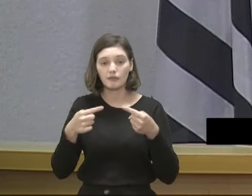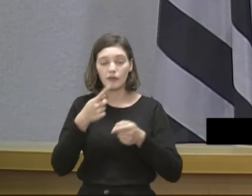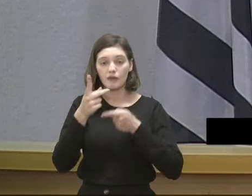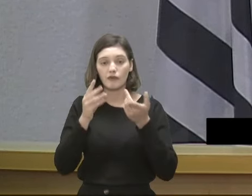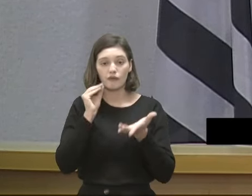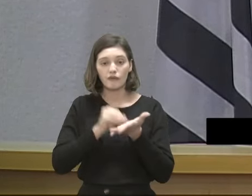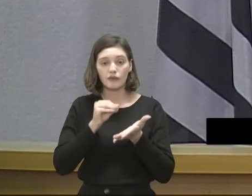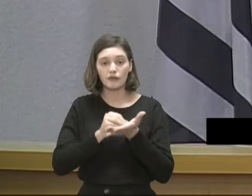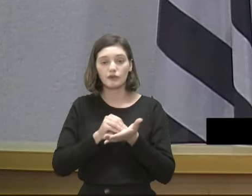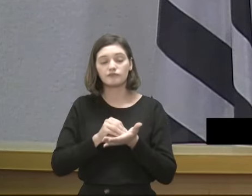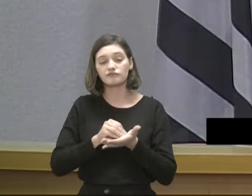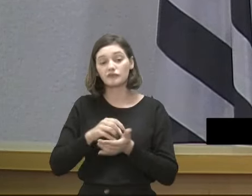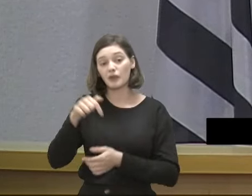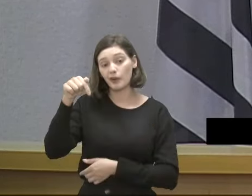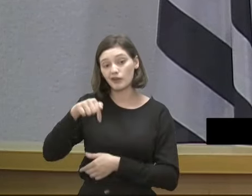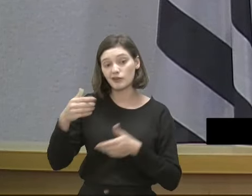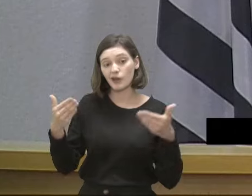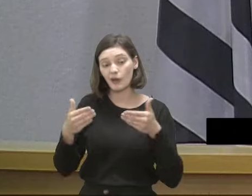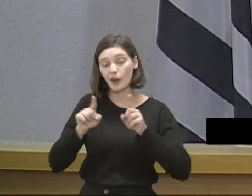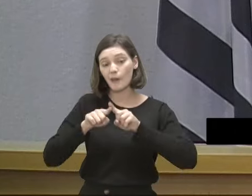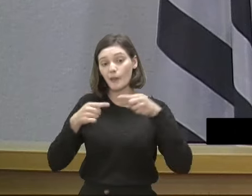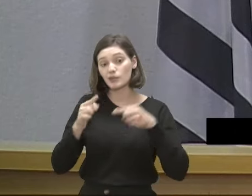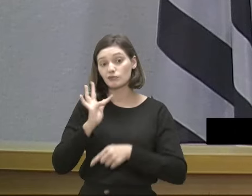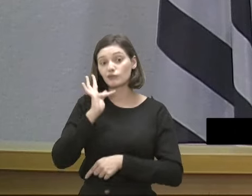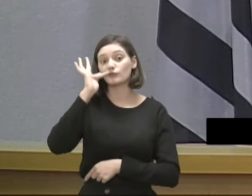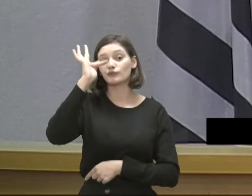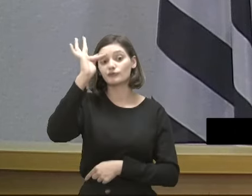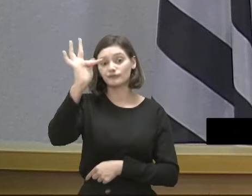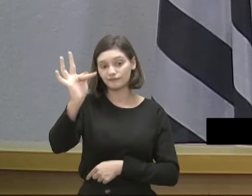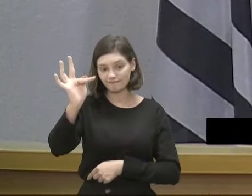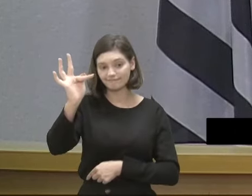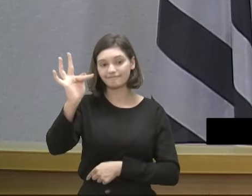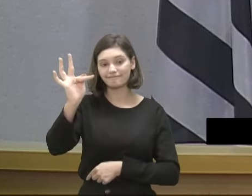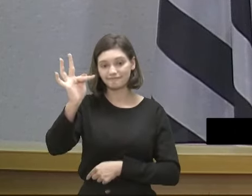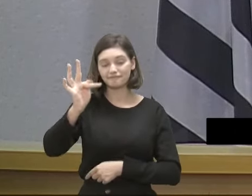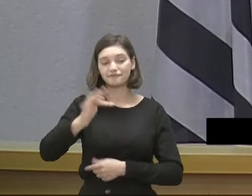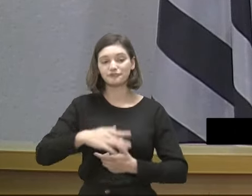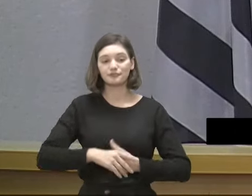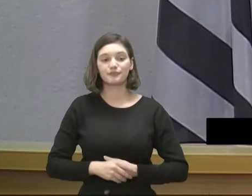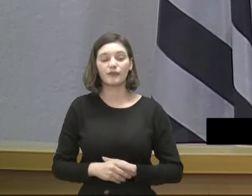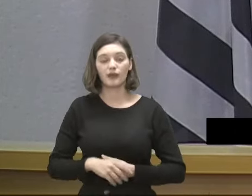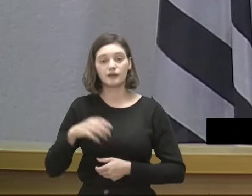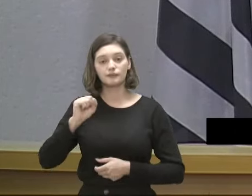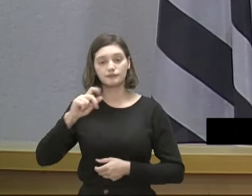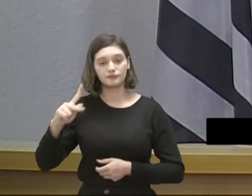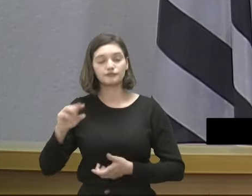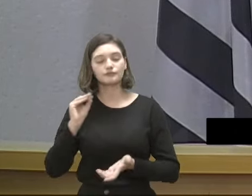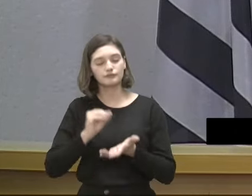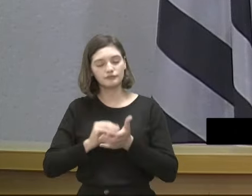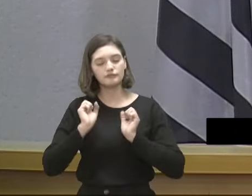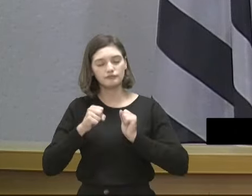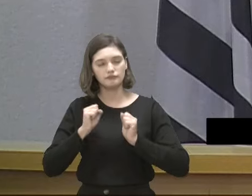para quem? Talvez para esses agora não, mas para aqueles que vão se aposentar, pode sim